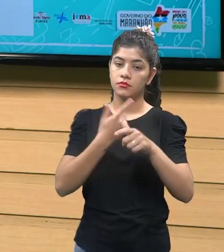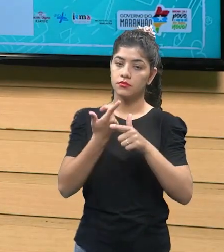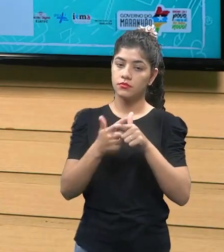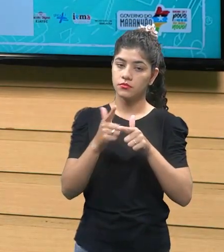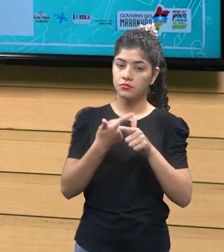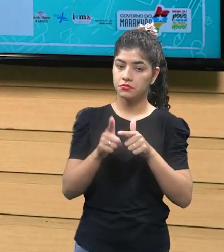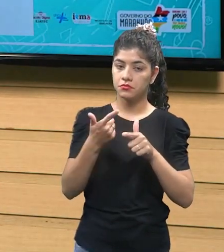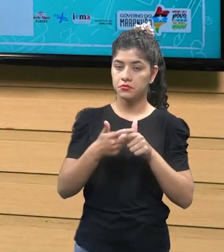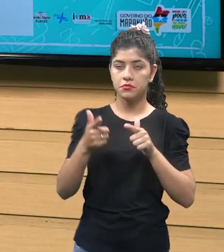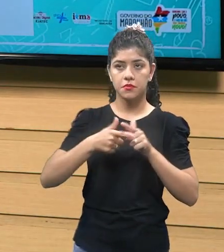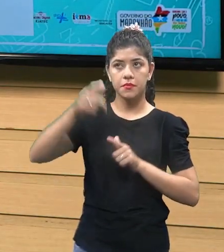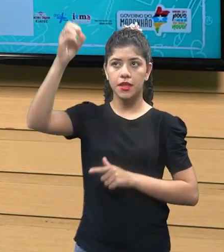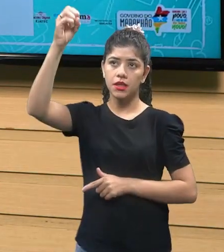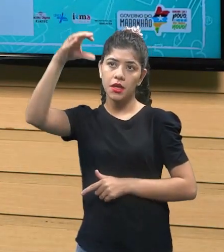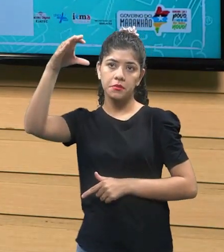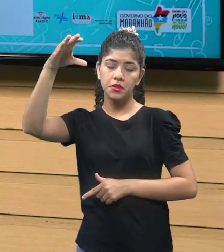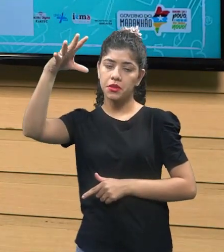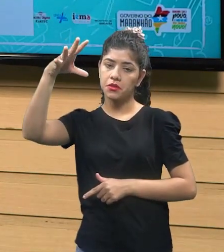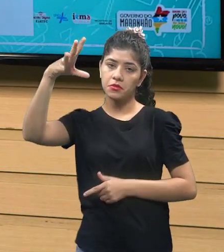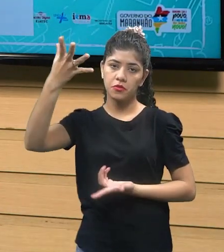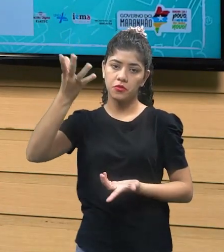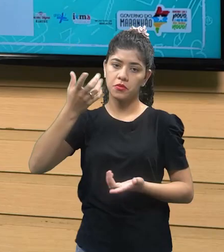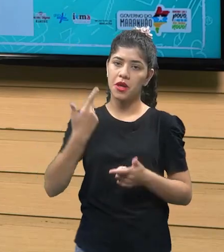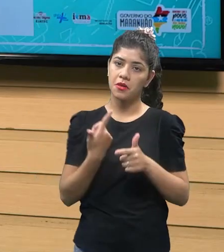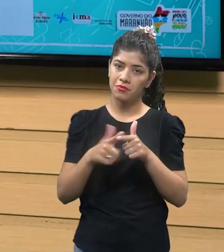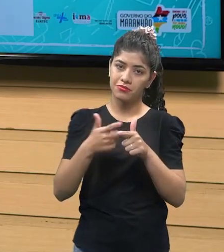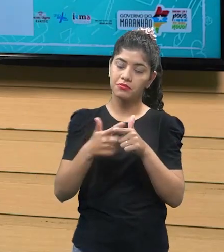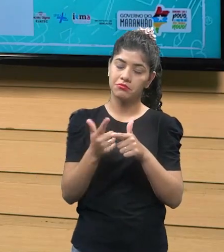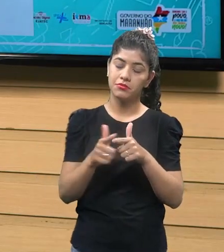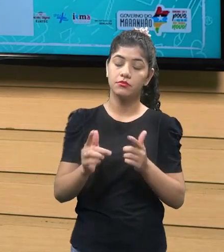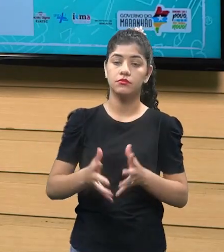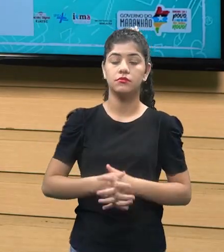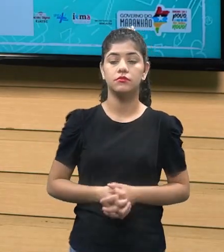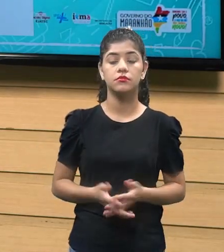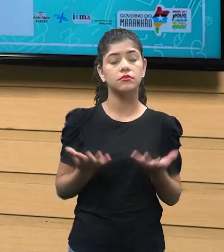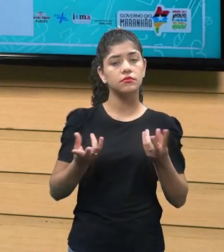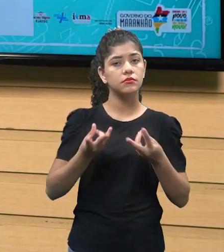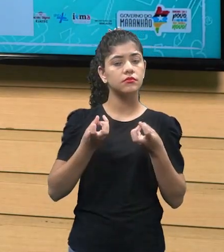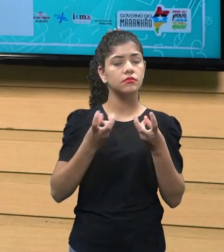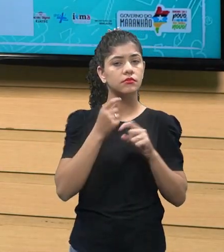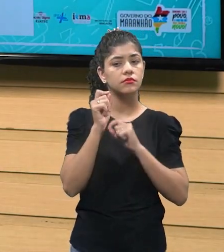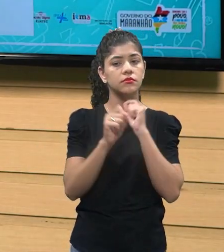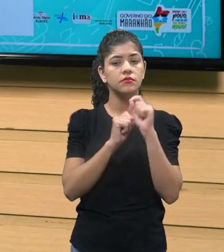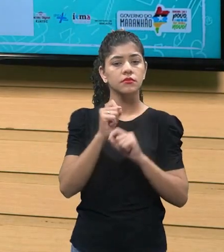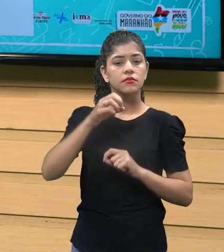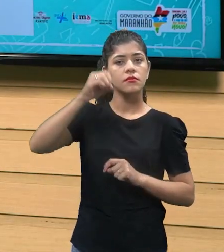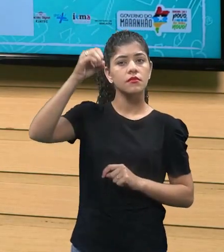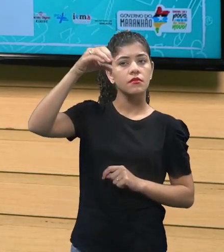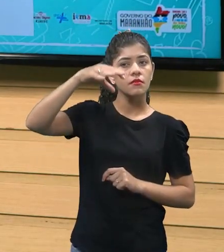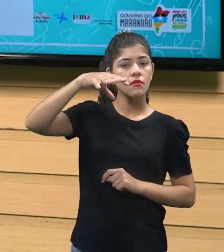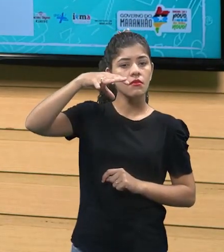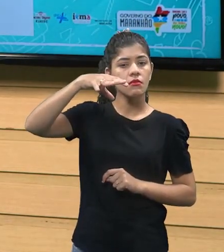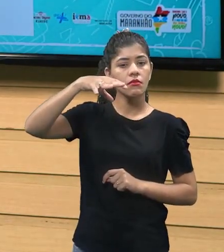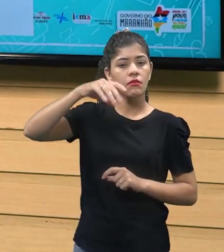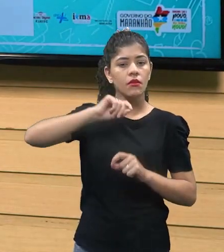não funciona. Pronto, nós constatamos que a lâmpada não funciona. E aí nós vamos ver o que? A lâmpada está